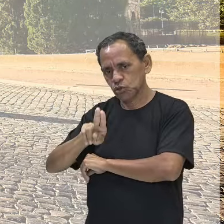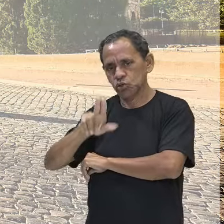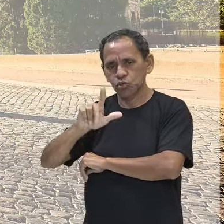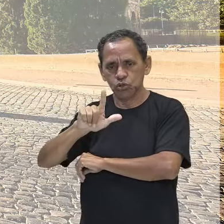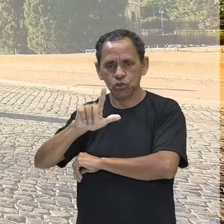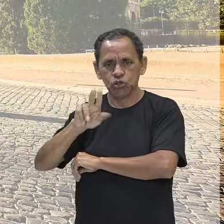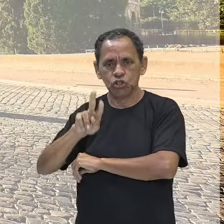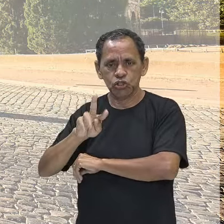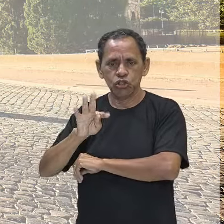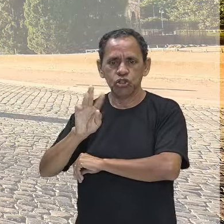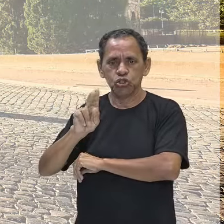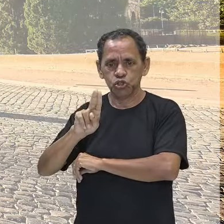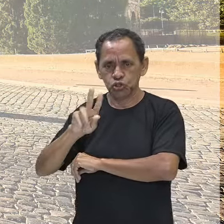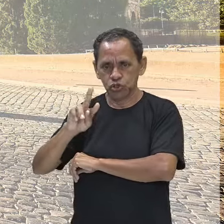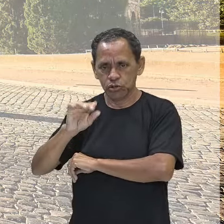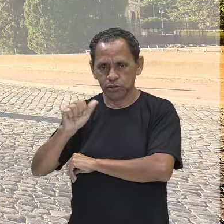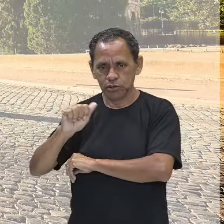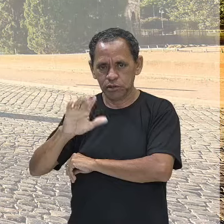de caráter